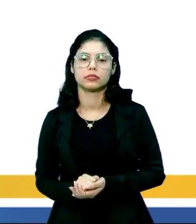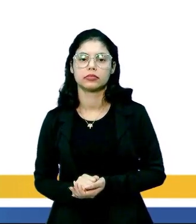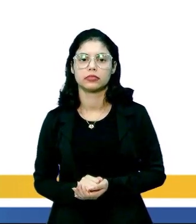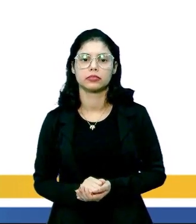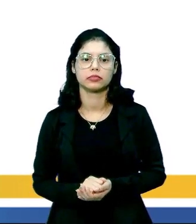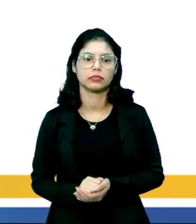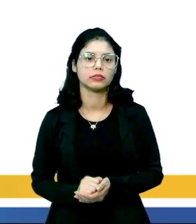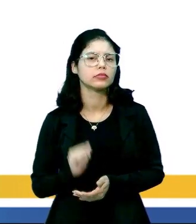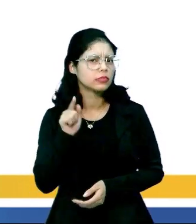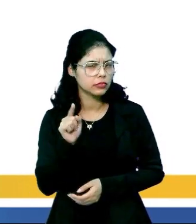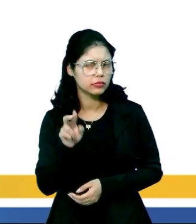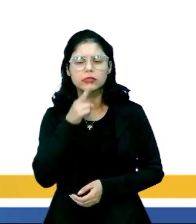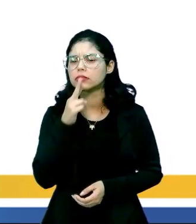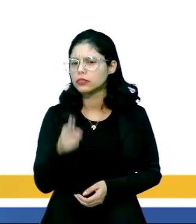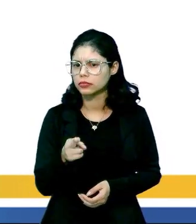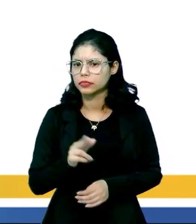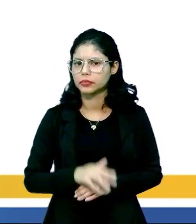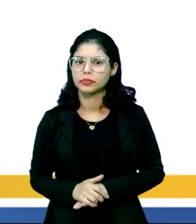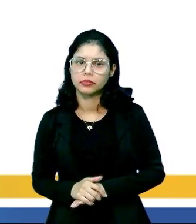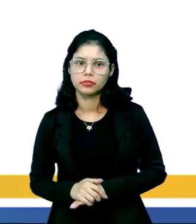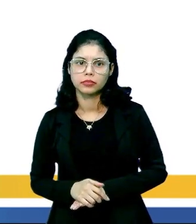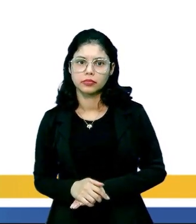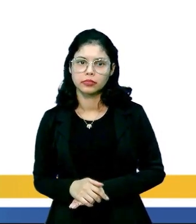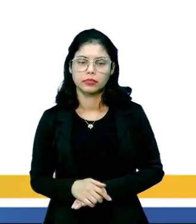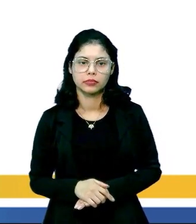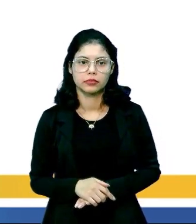nacionais seria essa a nossa